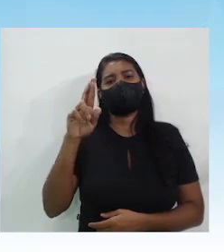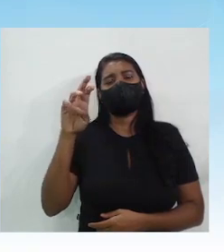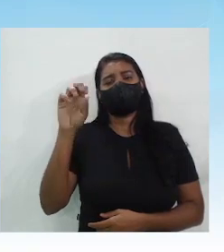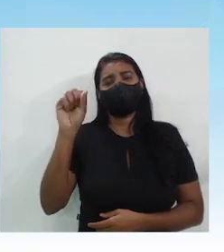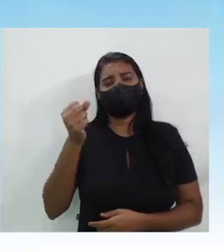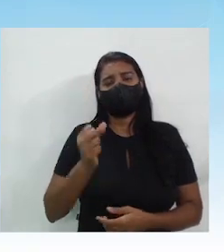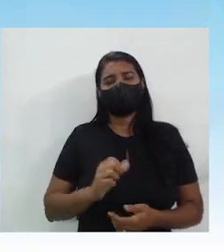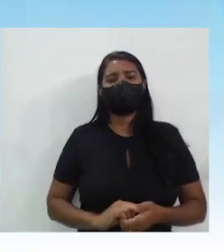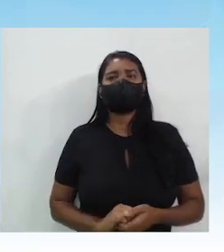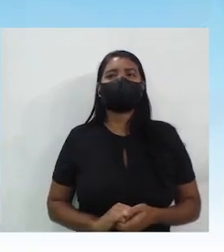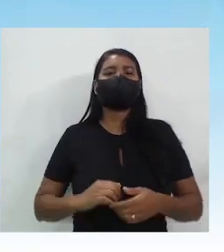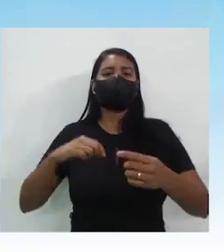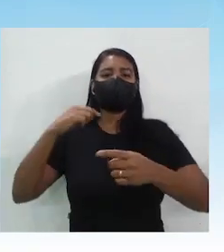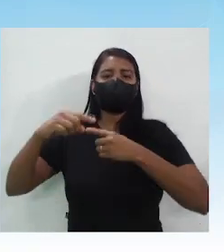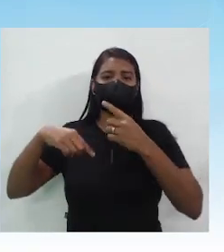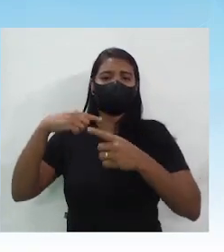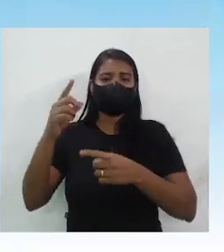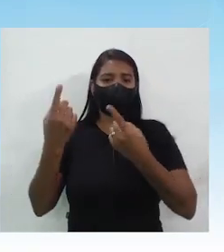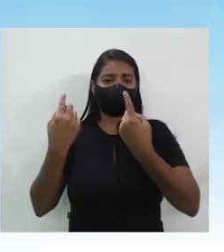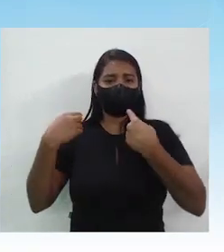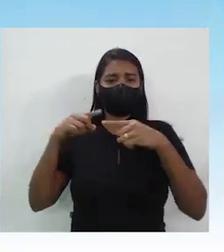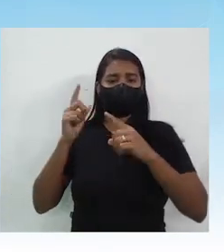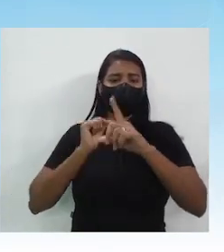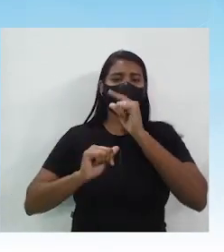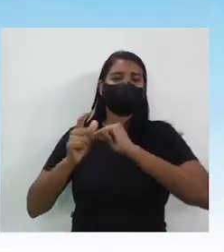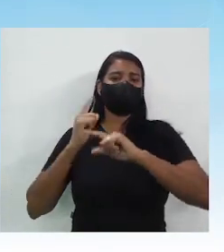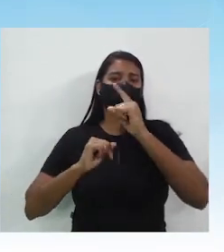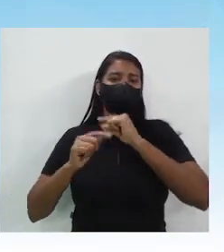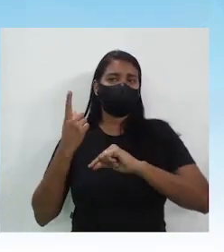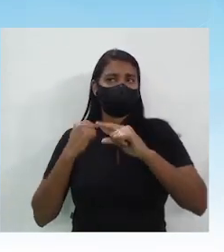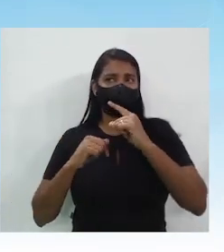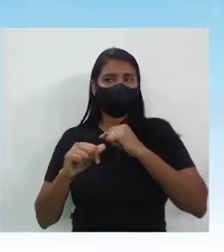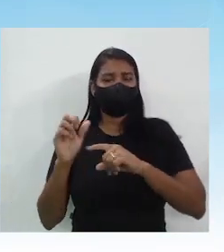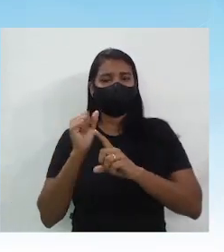elas irão gerar impactos econômicos,